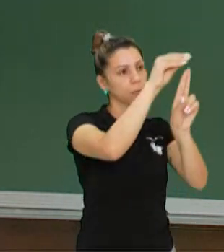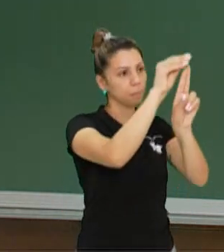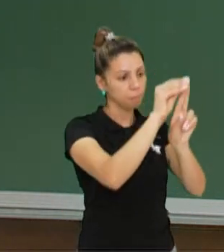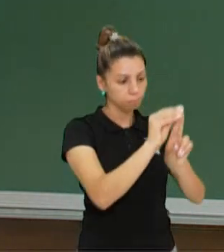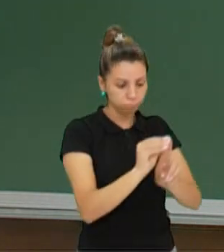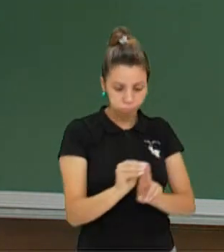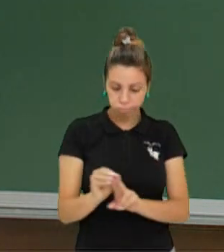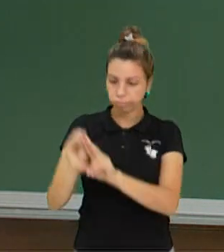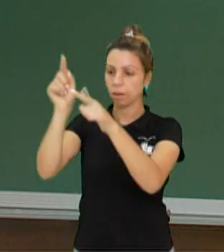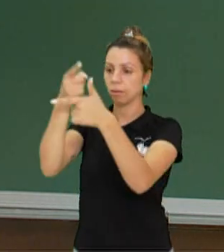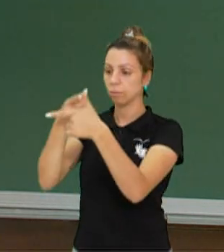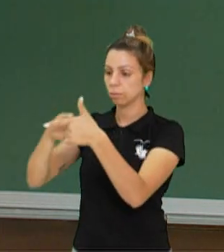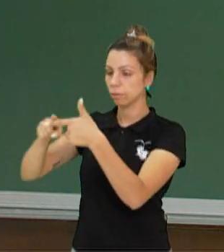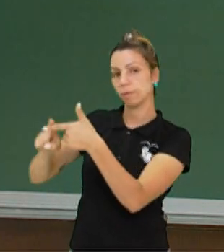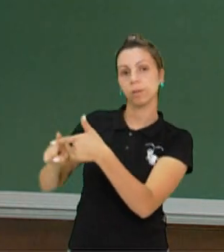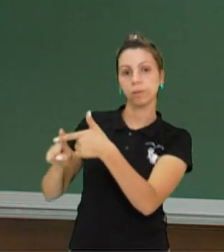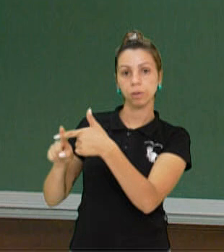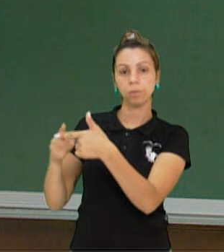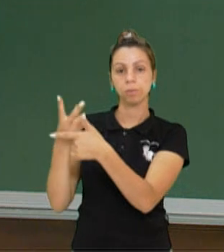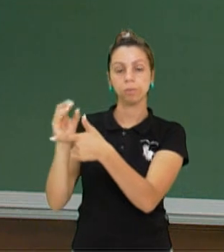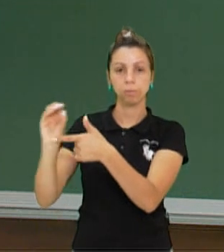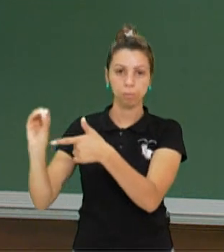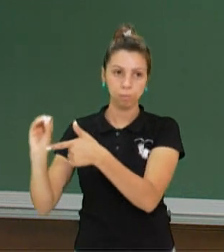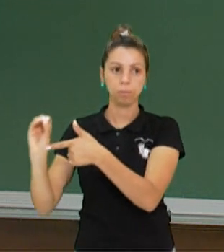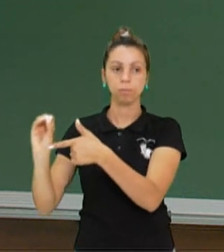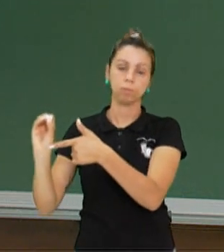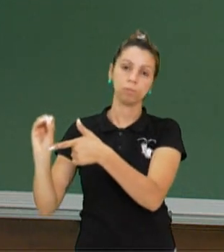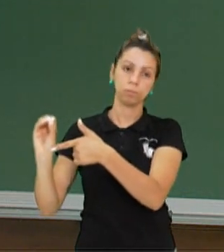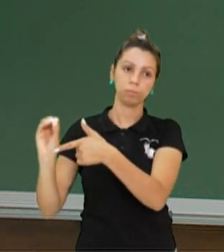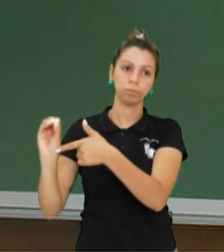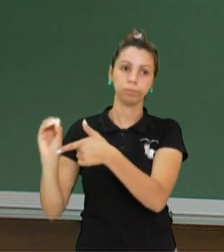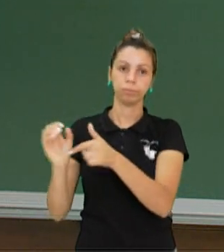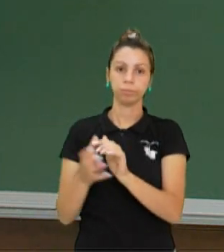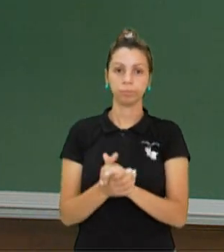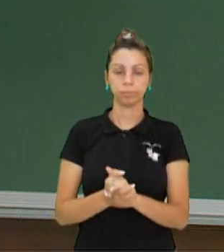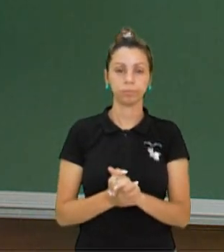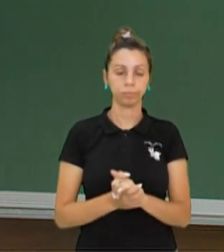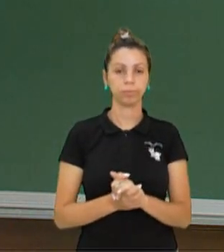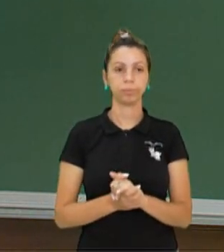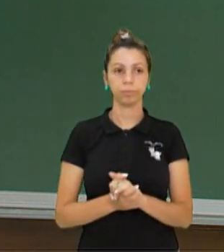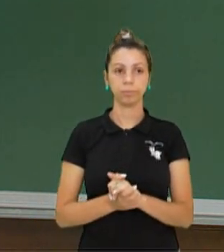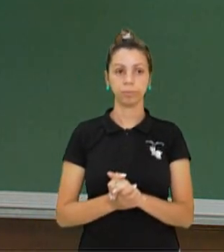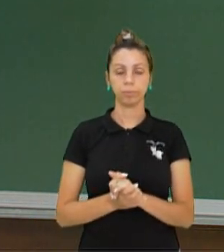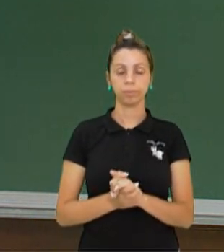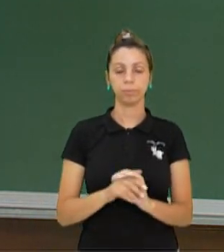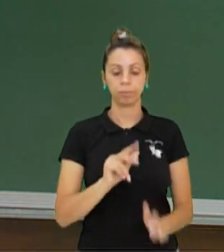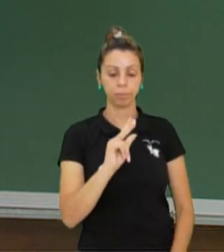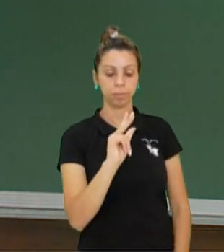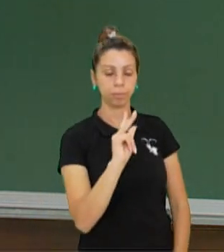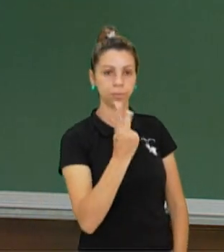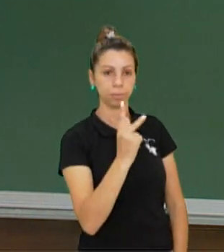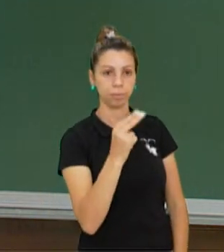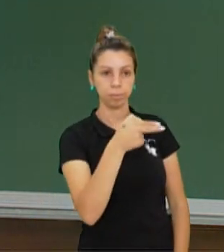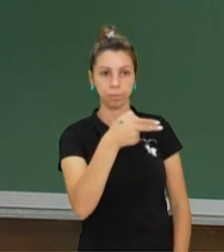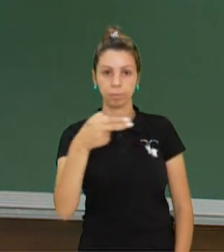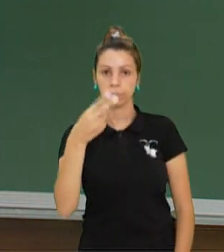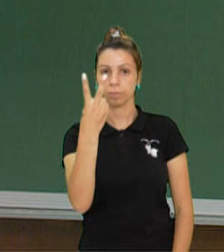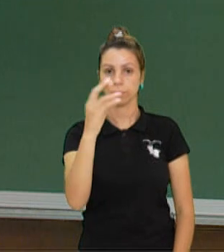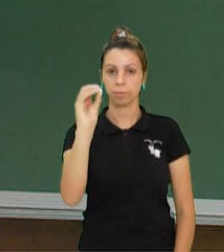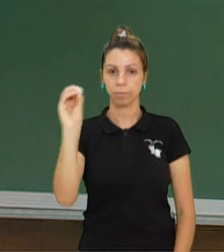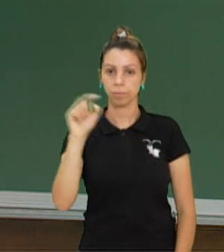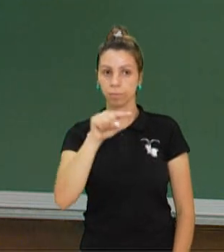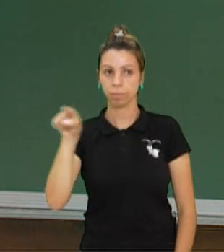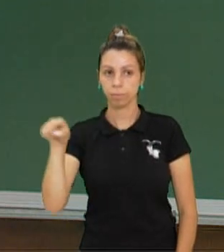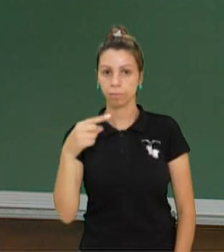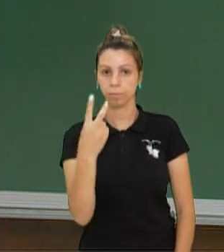dividindo o 200, né? Também pelo princípio multiplicativo, tá? E aí H é 200 divididos por 25π.